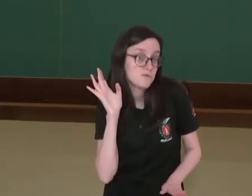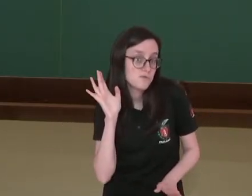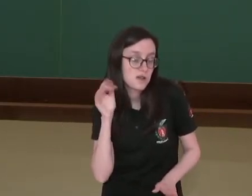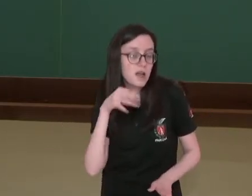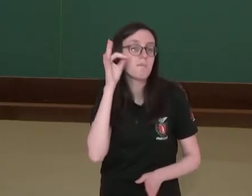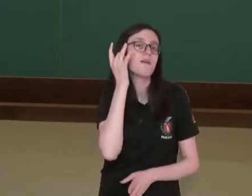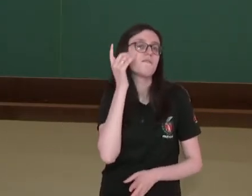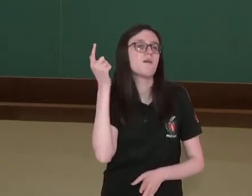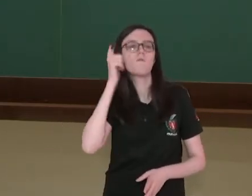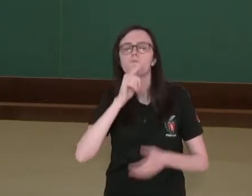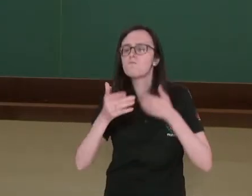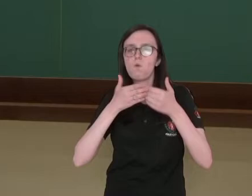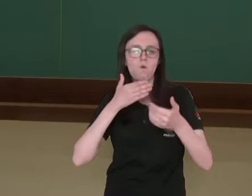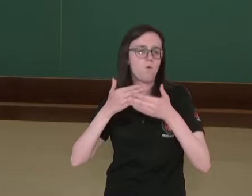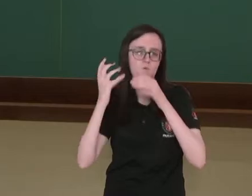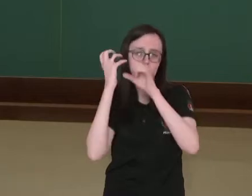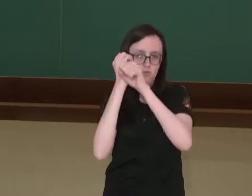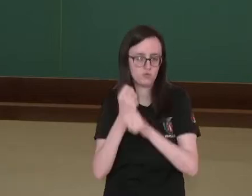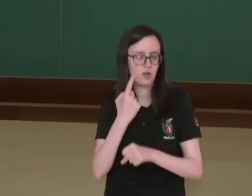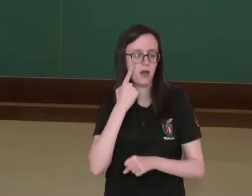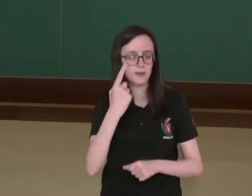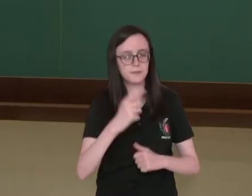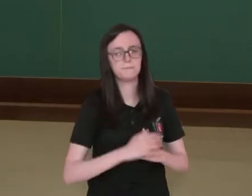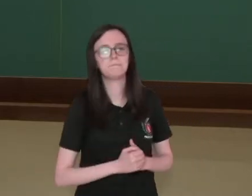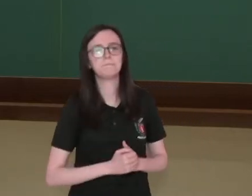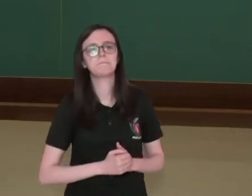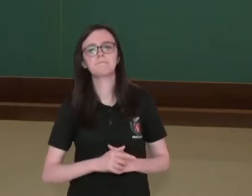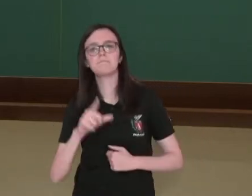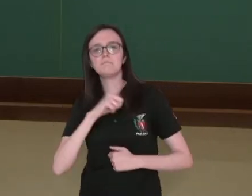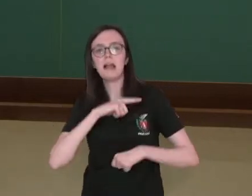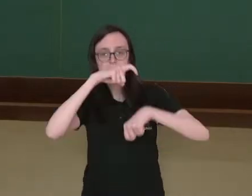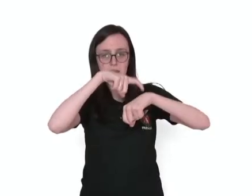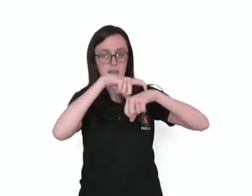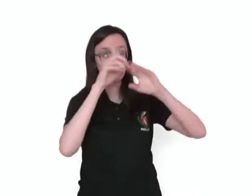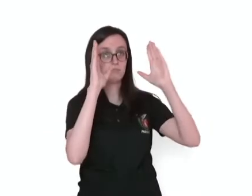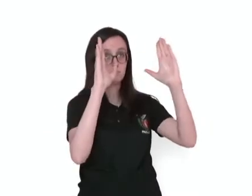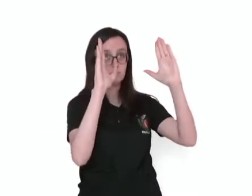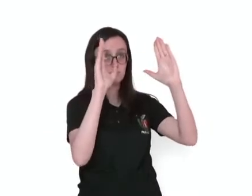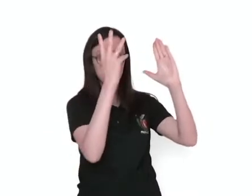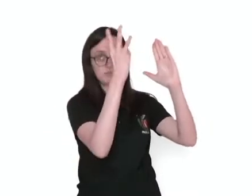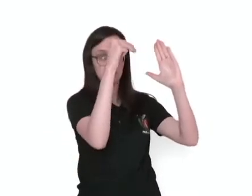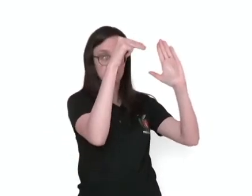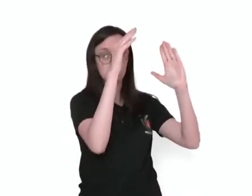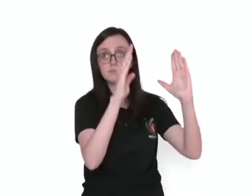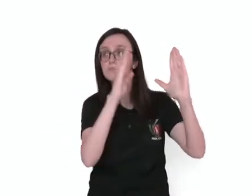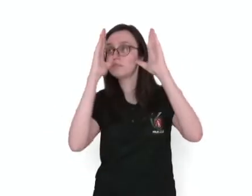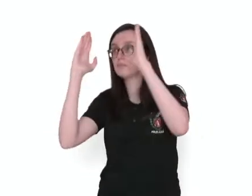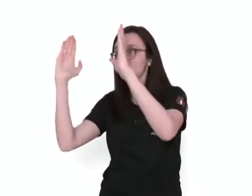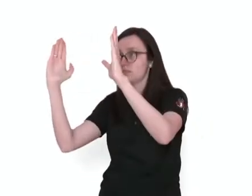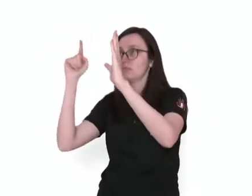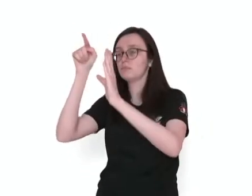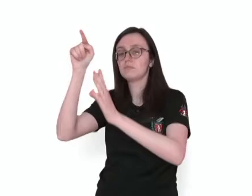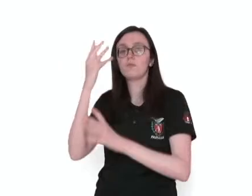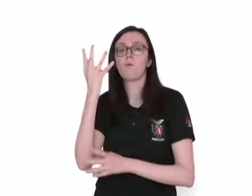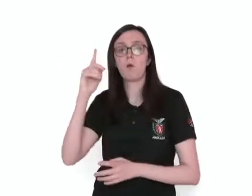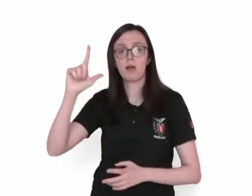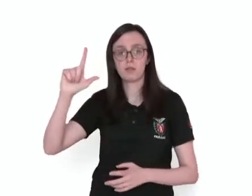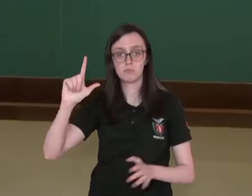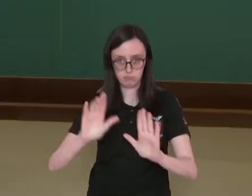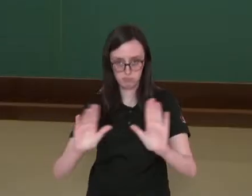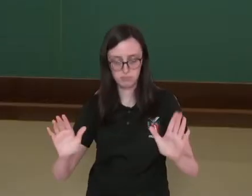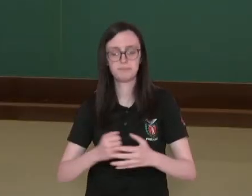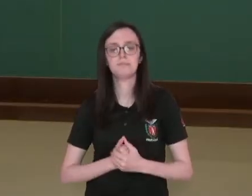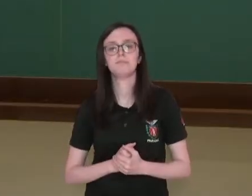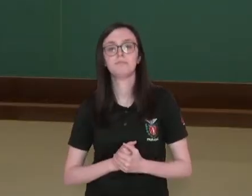de fazer qualquer conta, né? Então eu tenho o tempo em minutos aqui, 3 minutos, a capacidade seria de 4